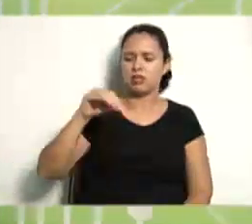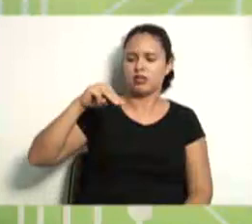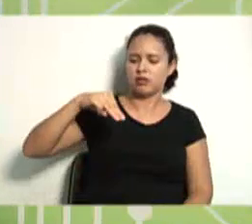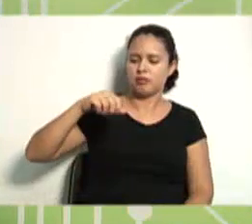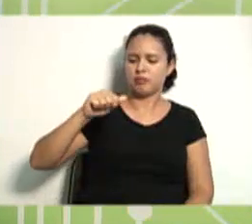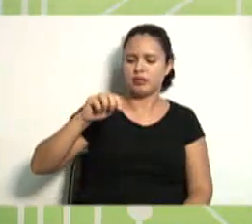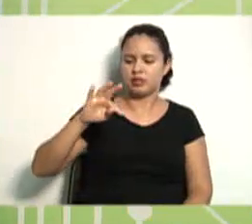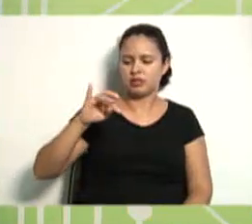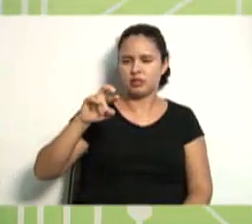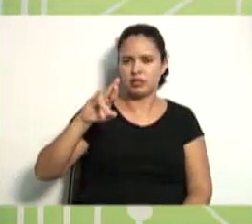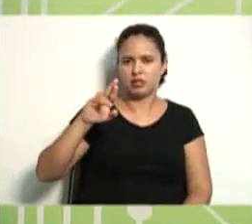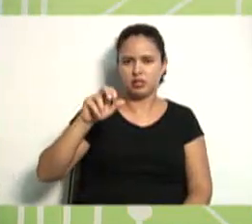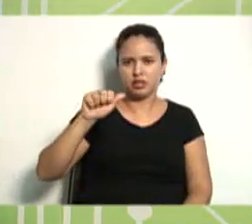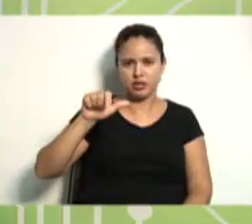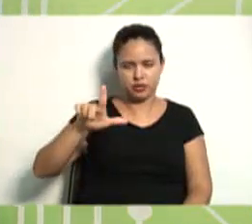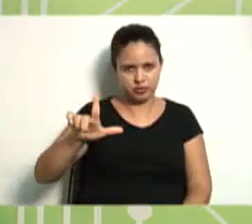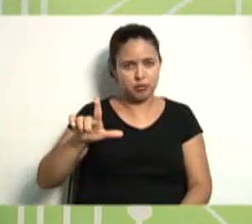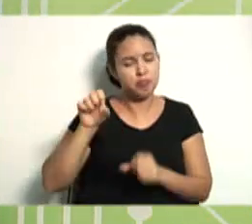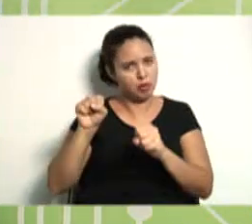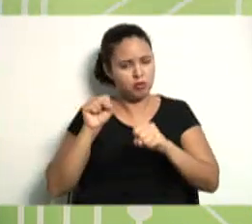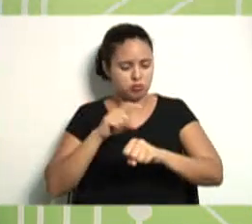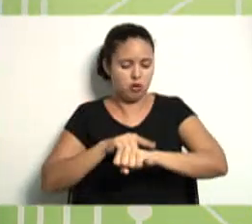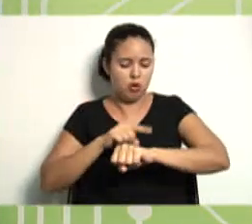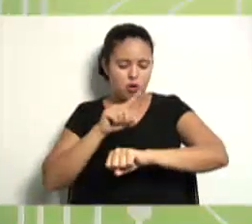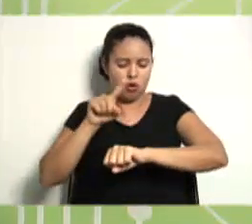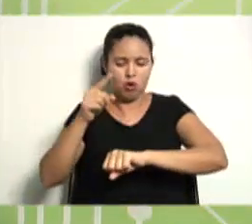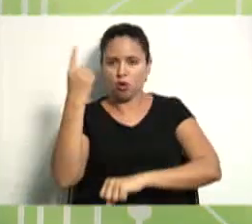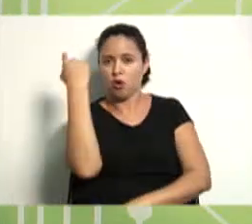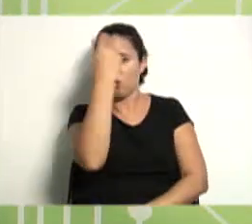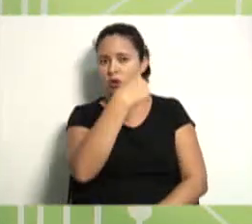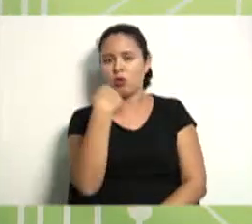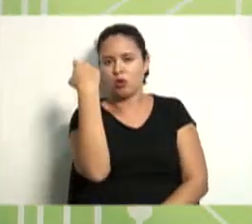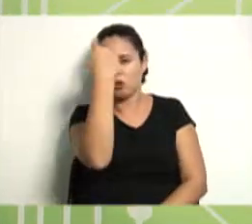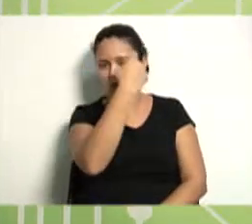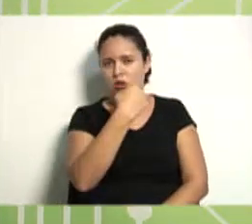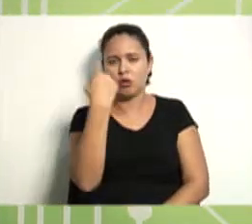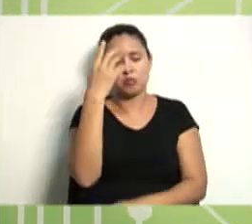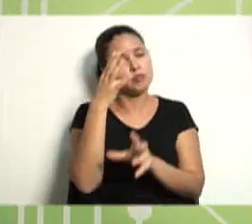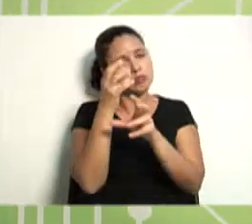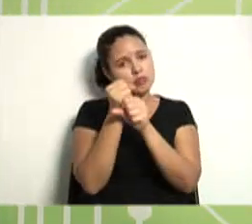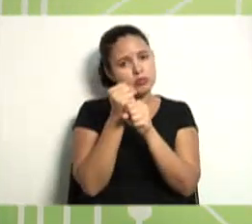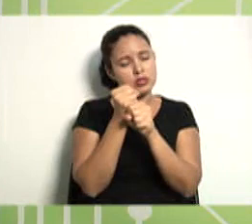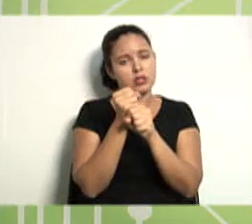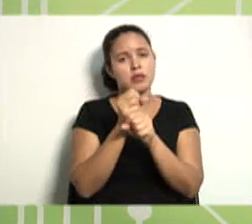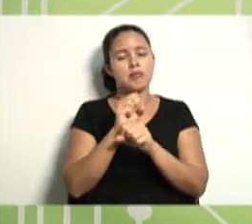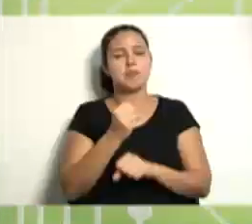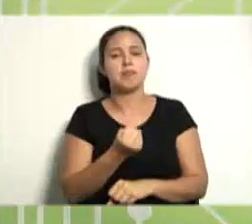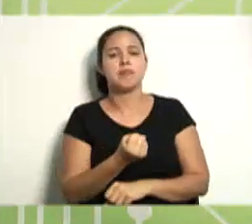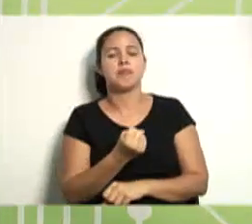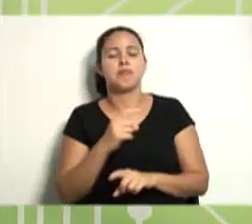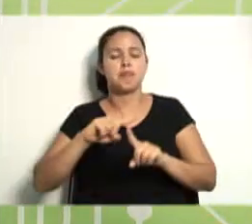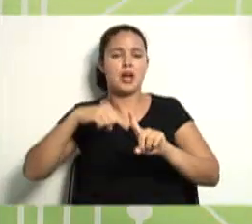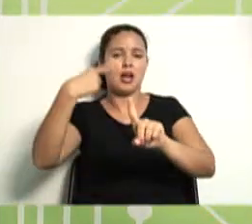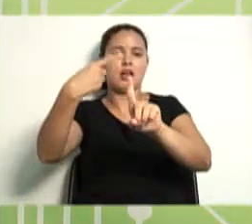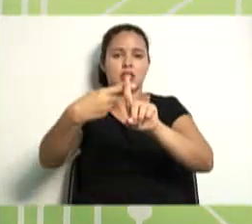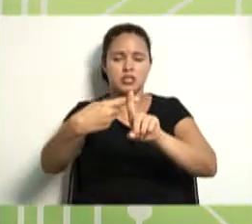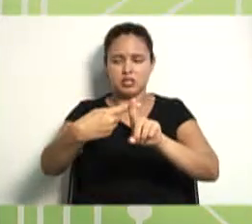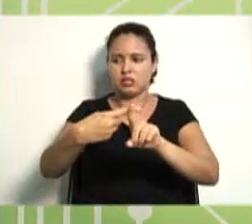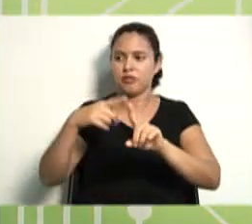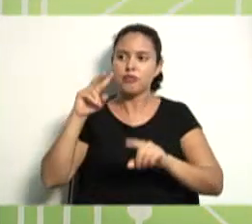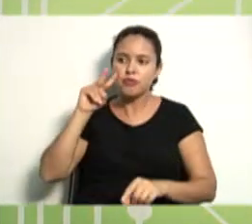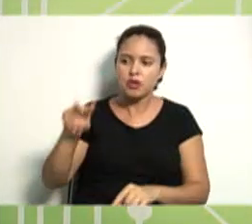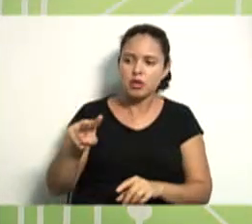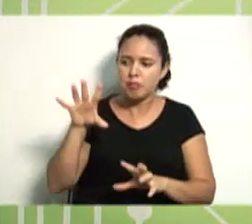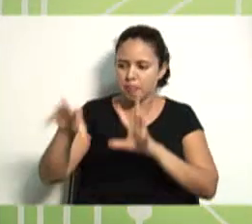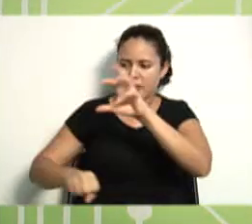de duração dessa aula, mas eu não posso contar. Professor, o senhor pode dar mais um exemplo de